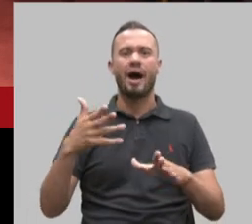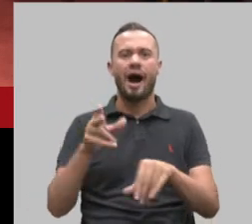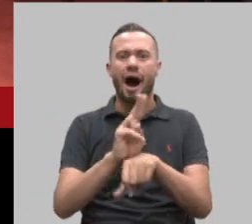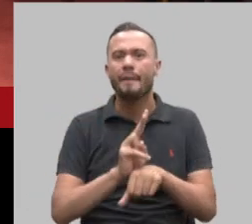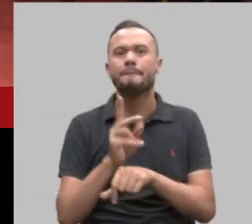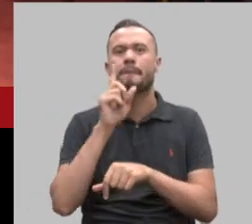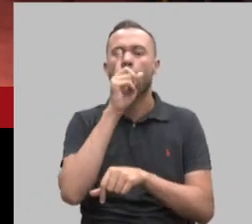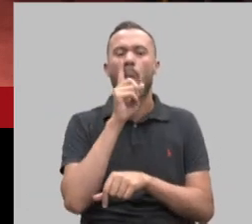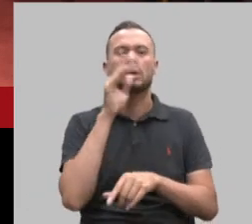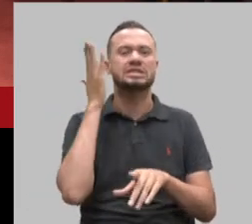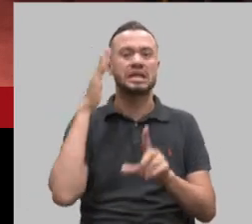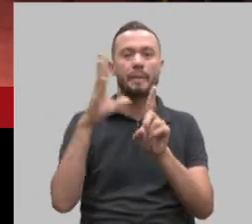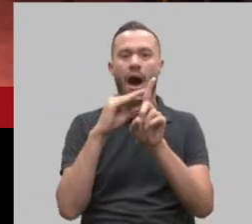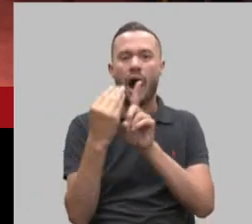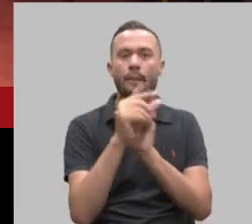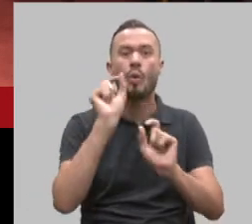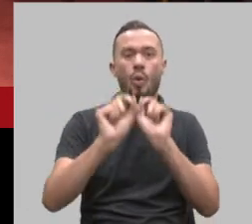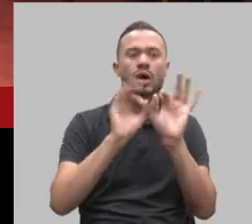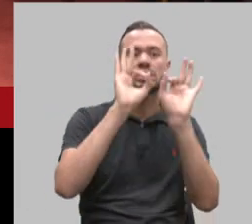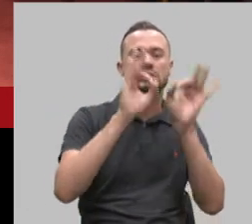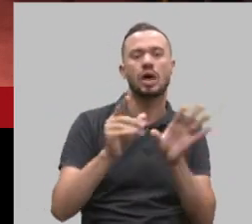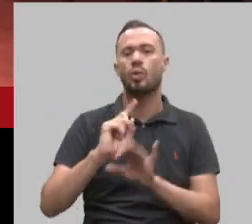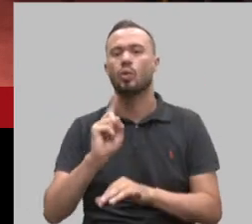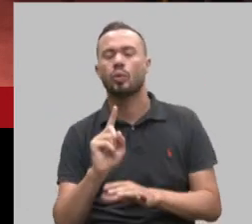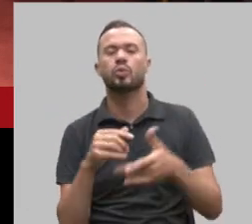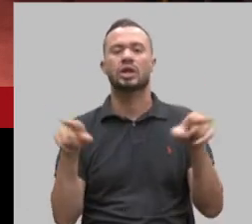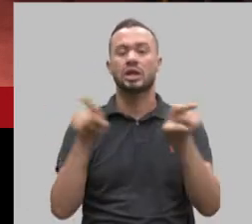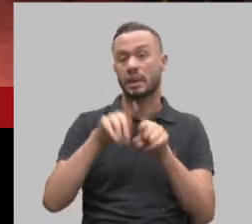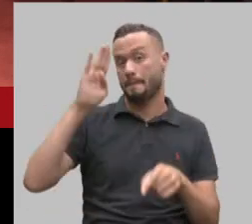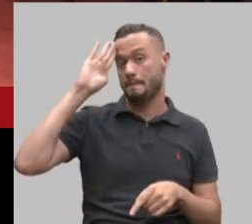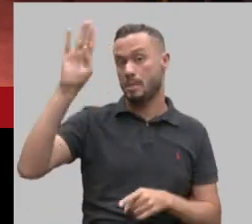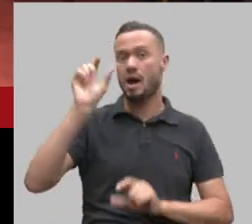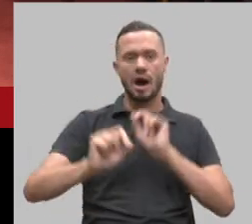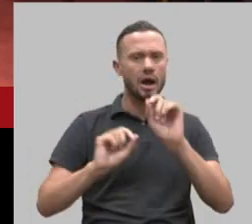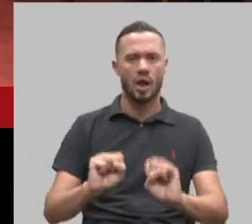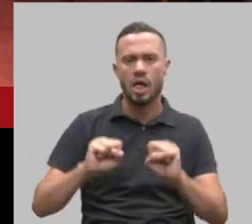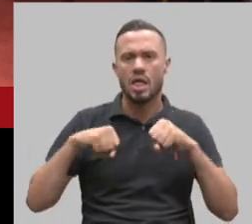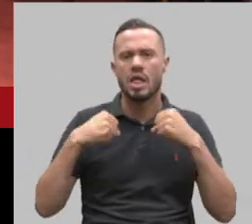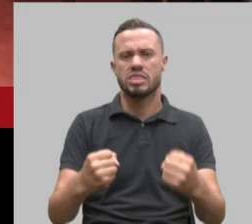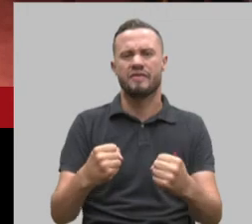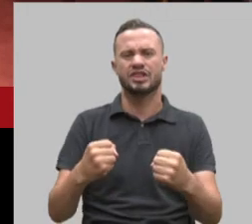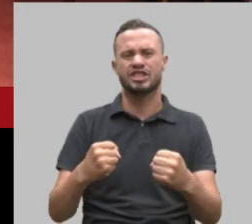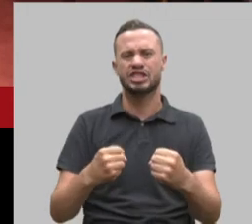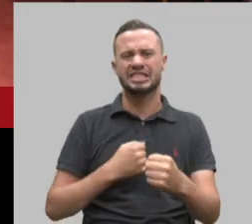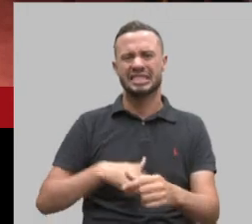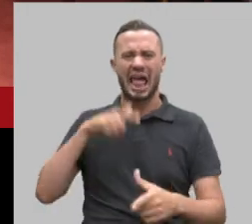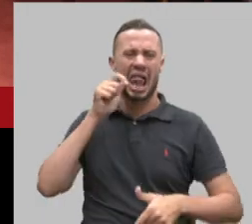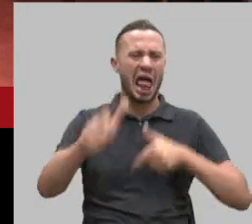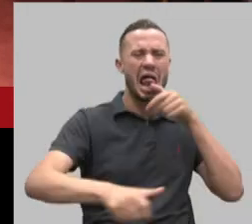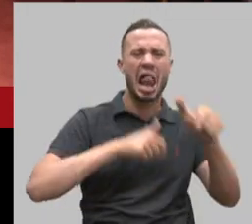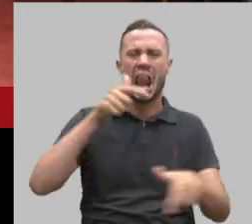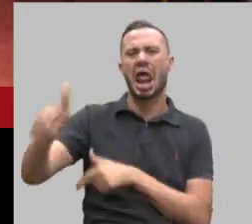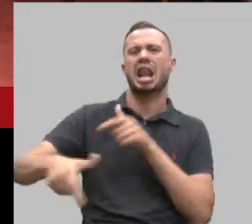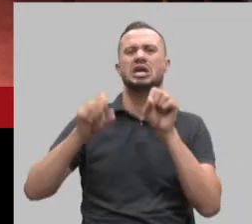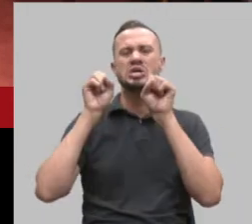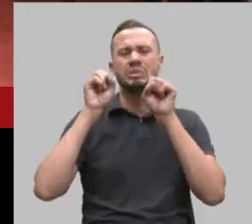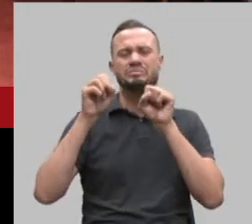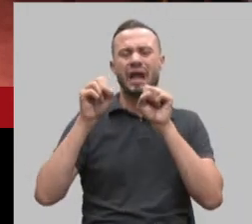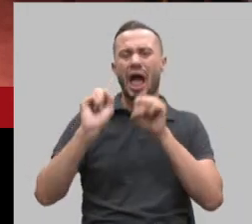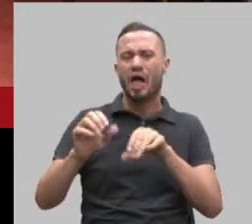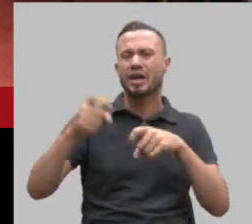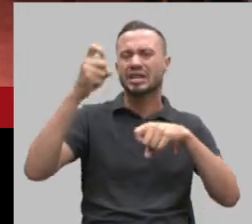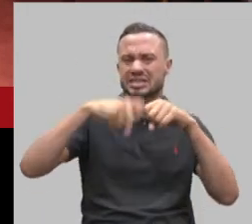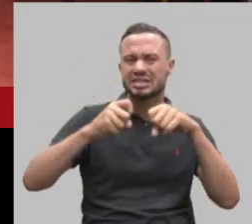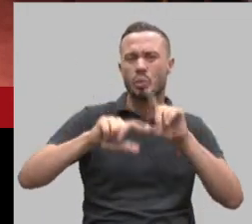abusos e saber o que é certo ou não E principalmente quem não defende e ataca educação sexual vai de contra a luta antirracista e a